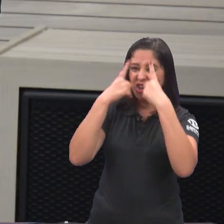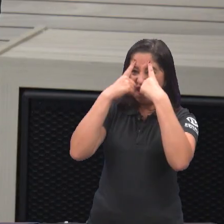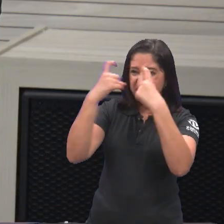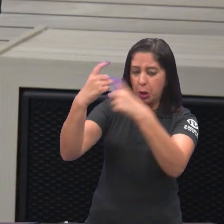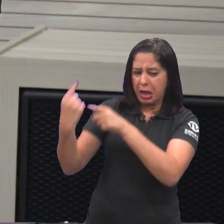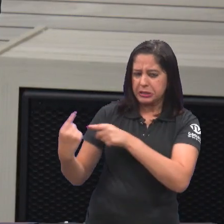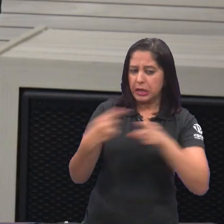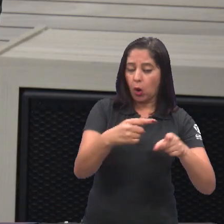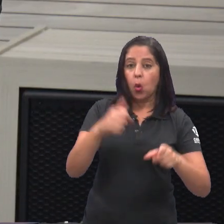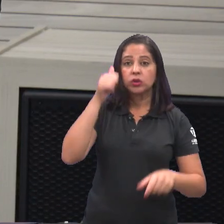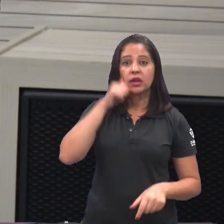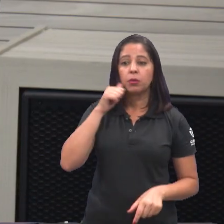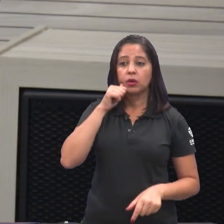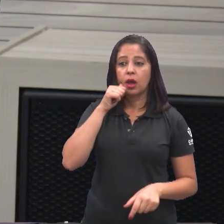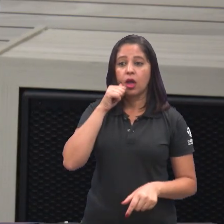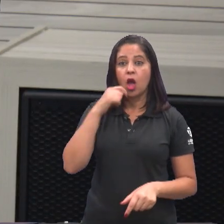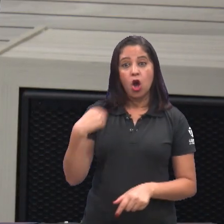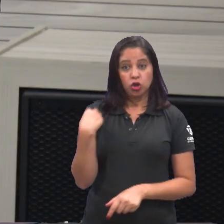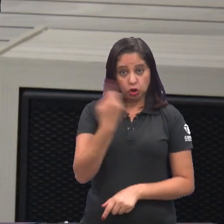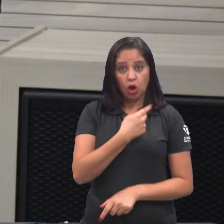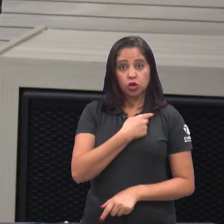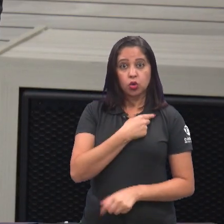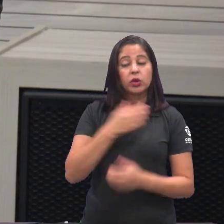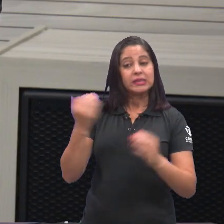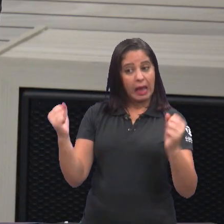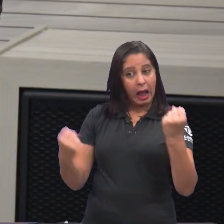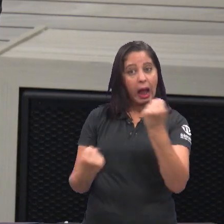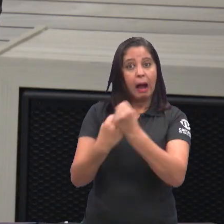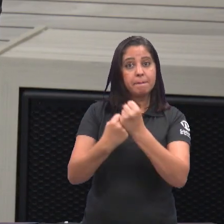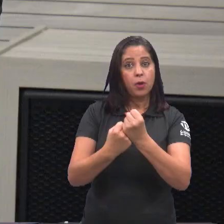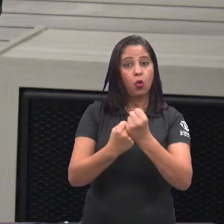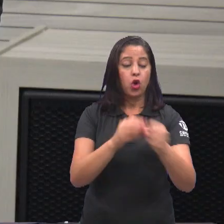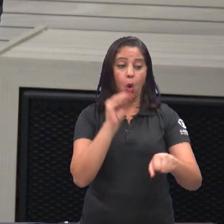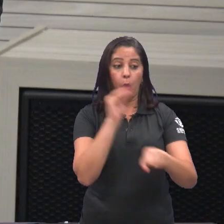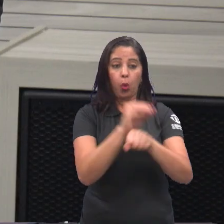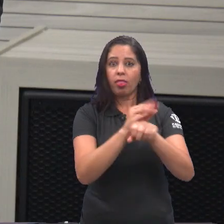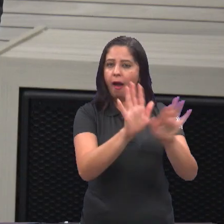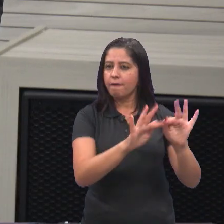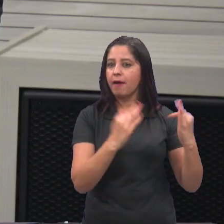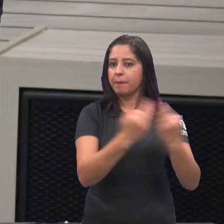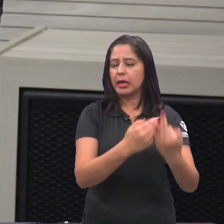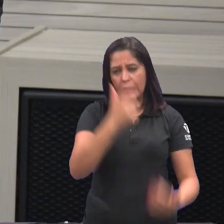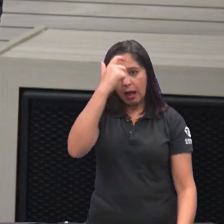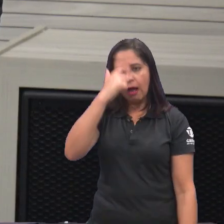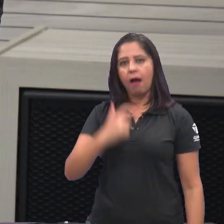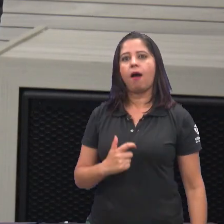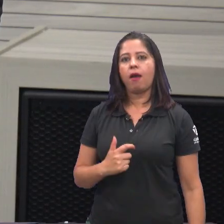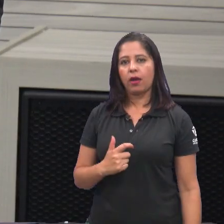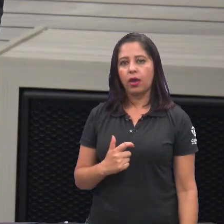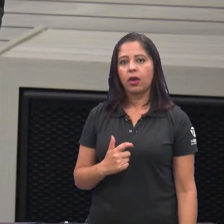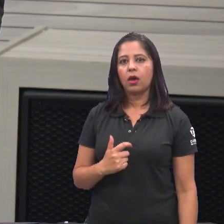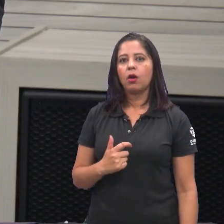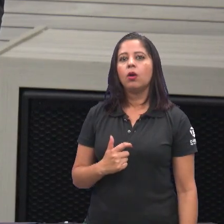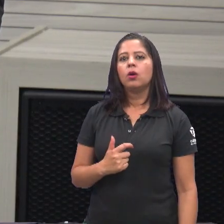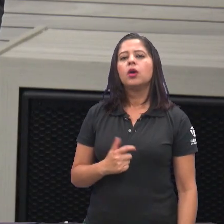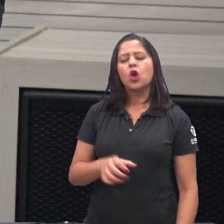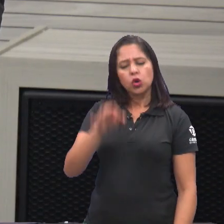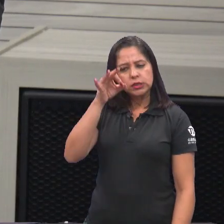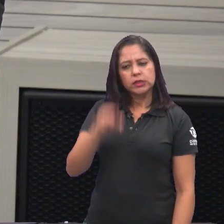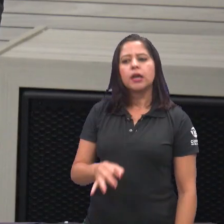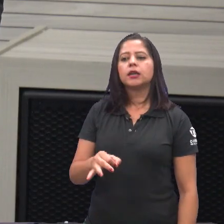proteção das crianças, da proteção da família, e este vereador aqui, tenho certeza que contará com seu